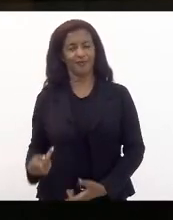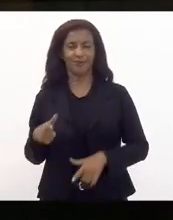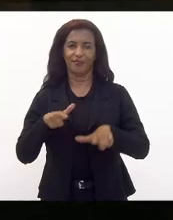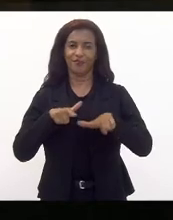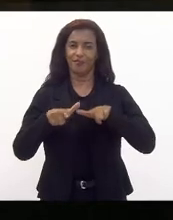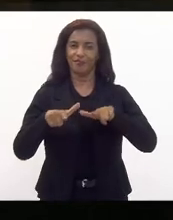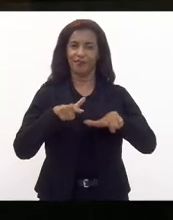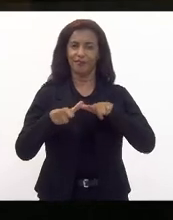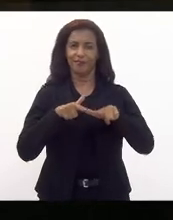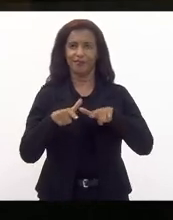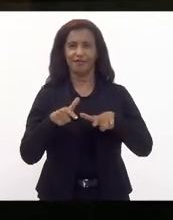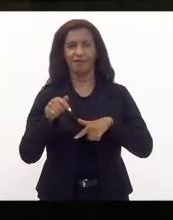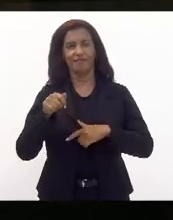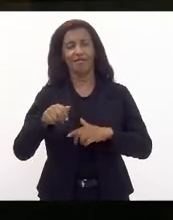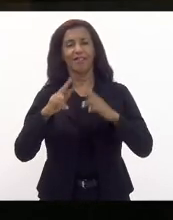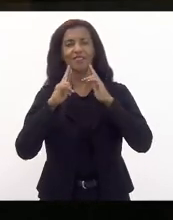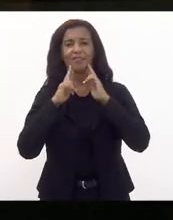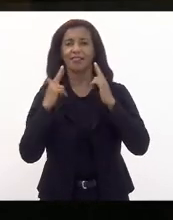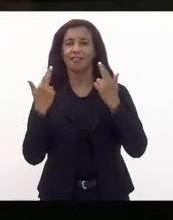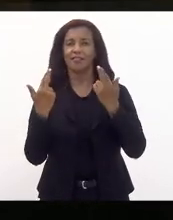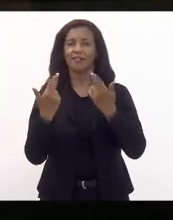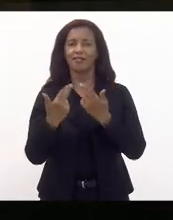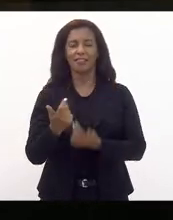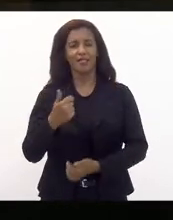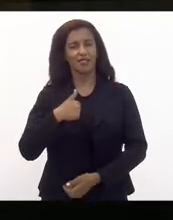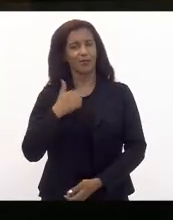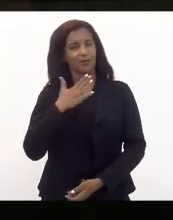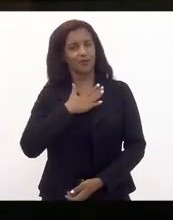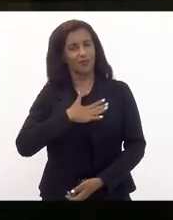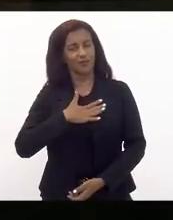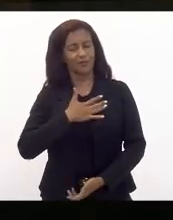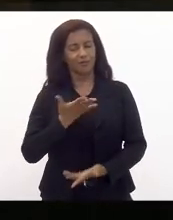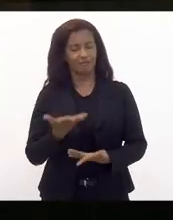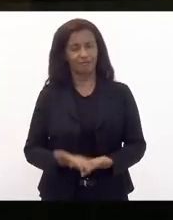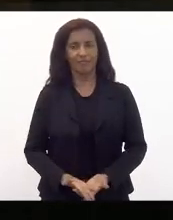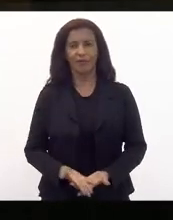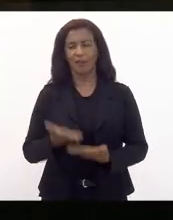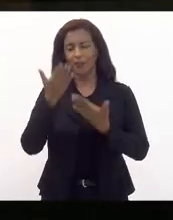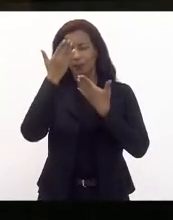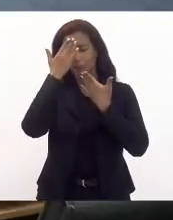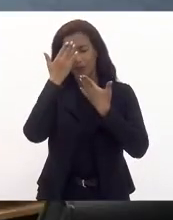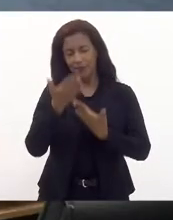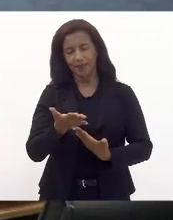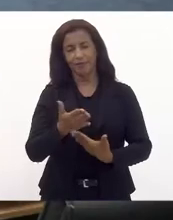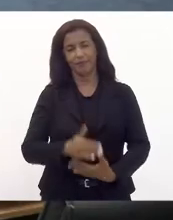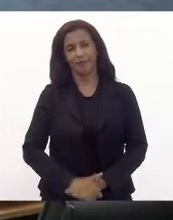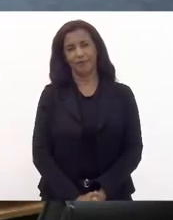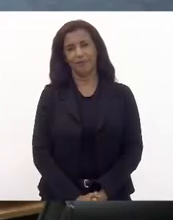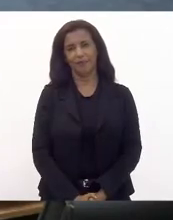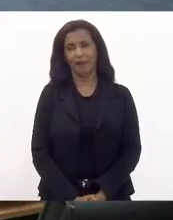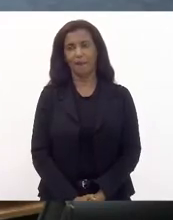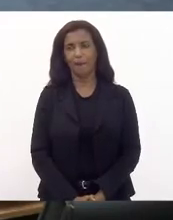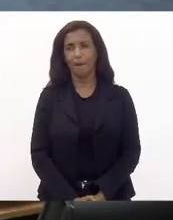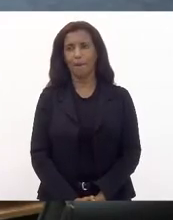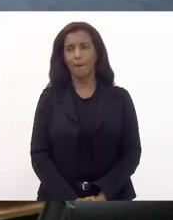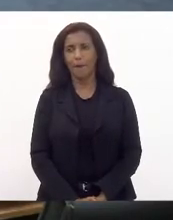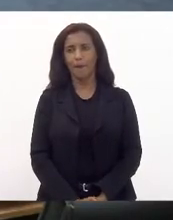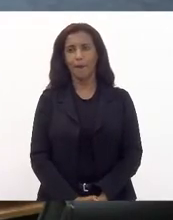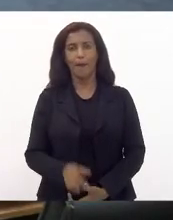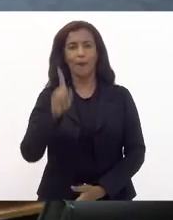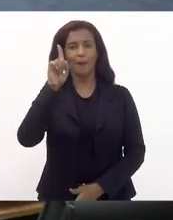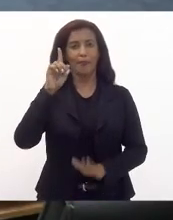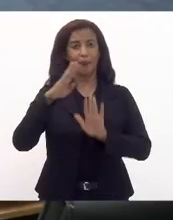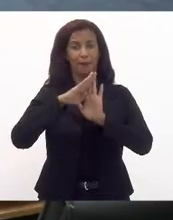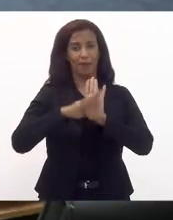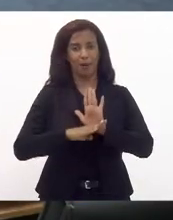os trabalhos desta sessão que eu gostaria de fazer muito obrigado e pela ordem te